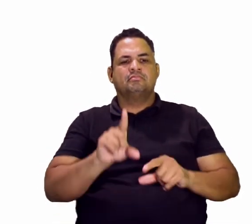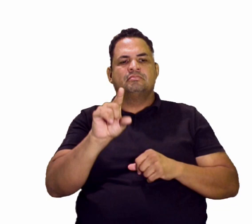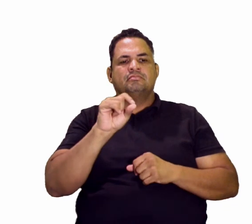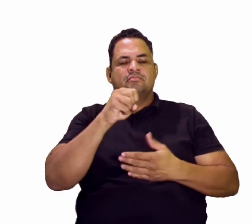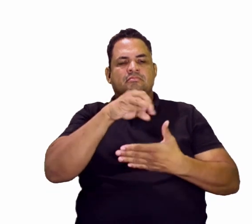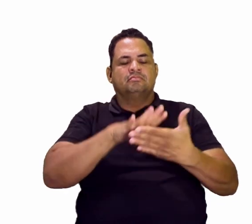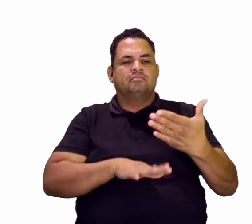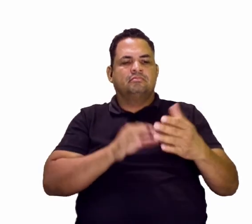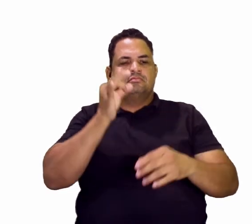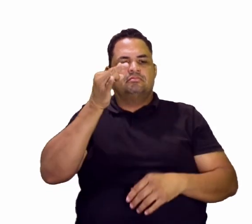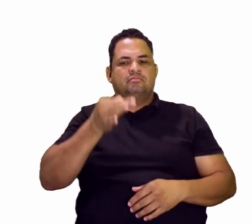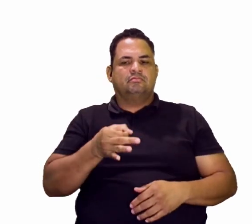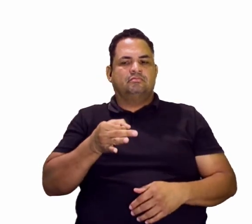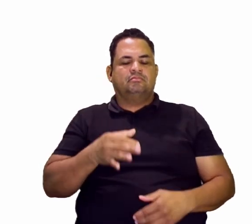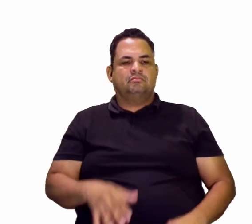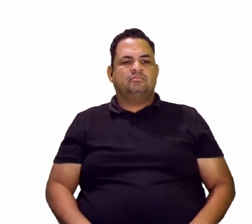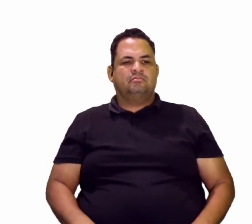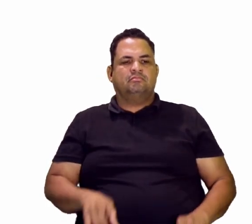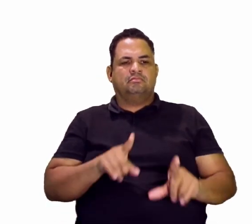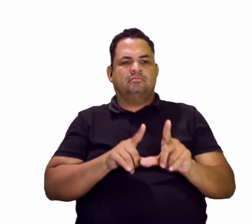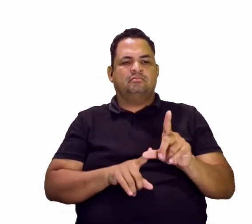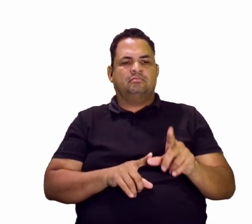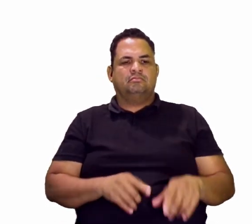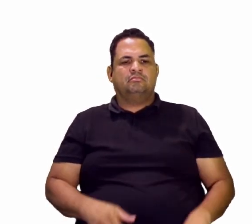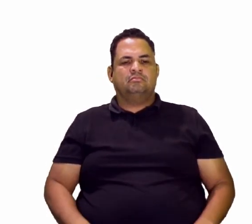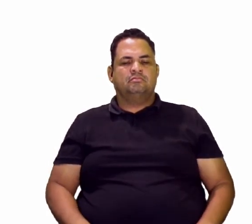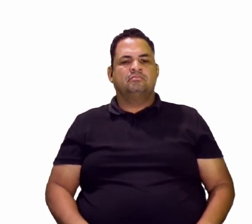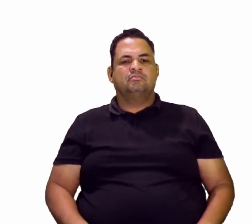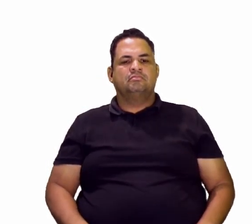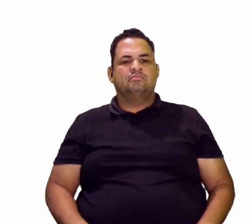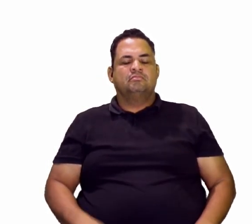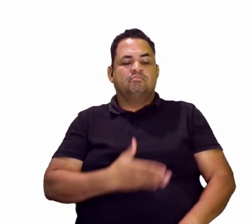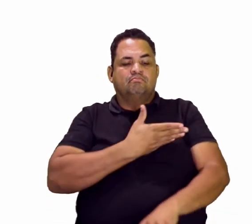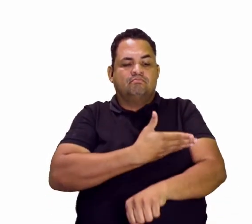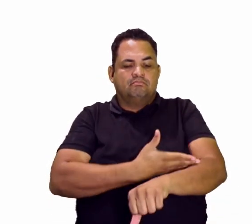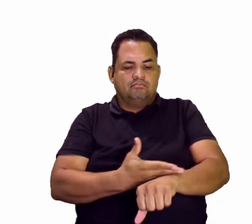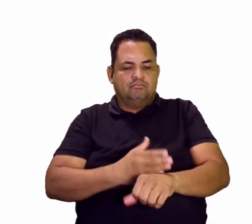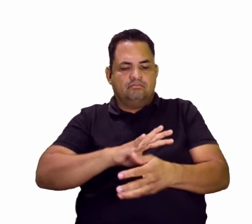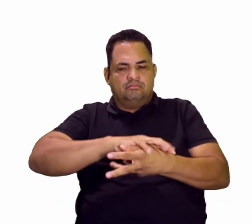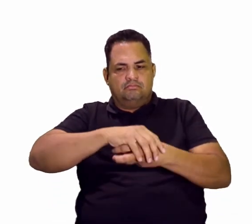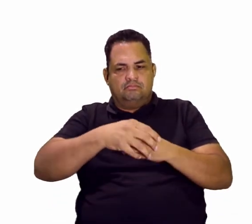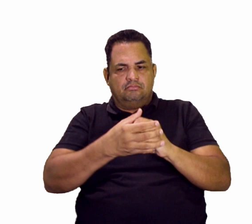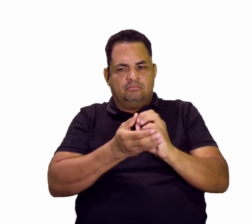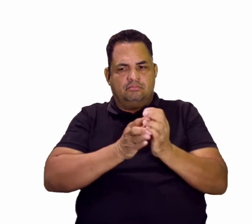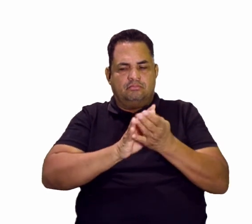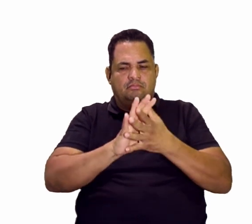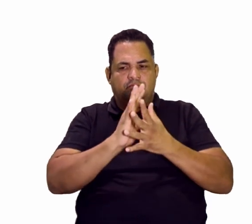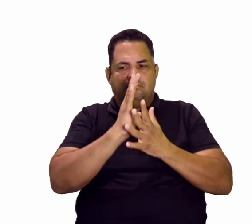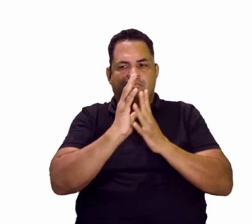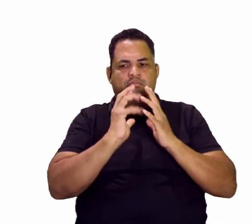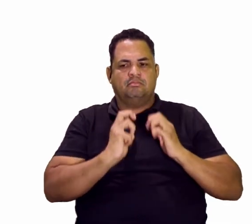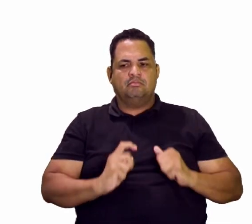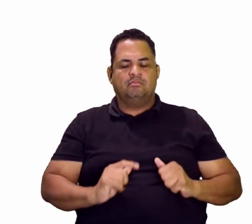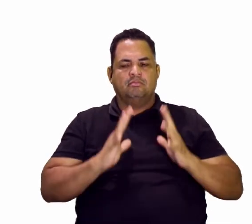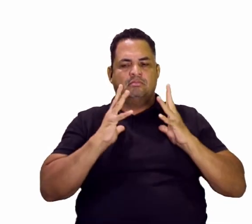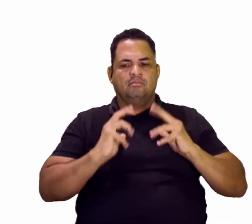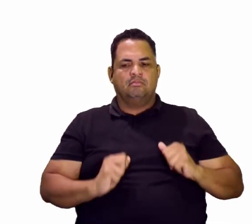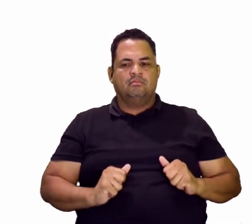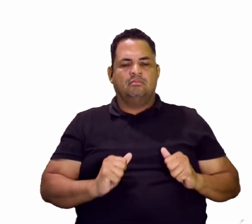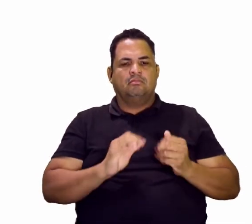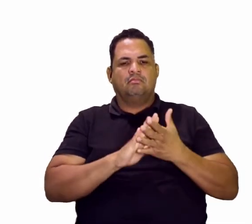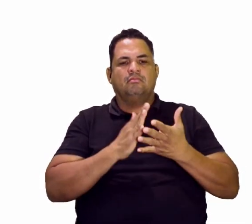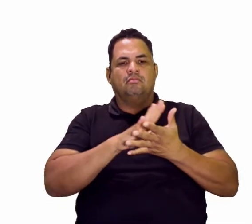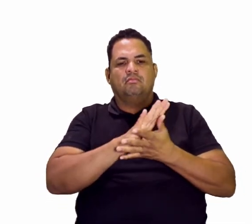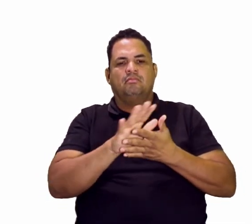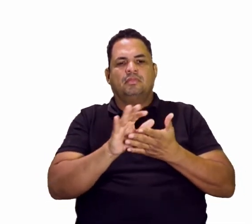alternativa correta o hábito de você higienizar as mãos vai sim